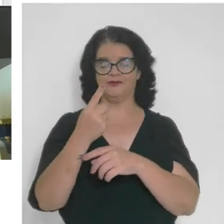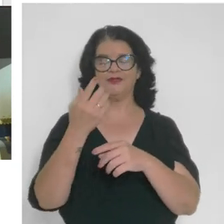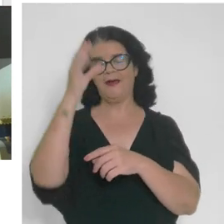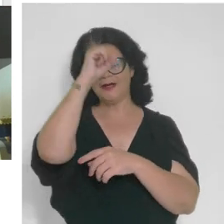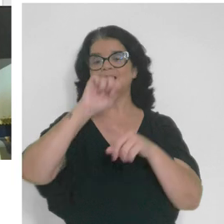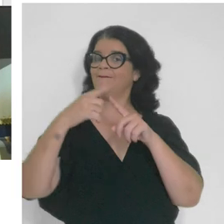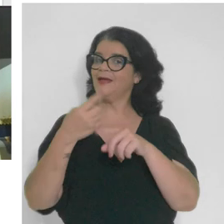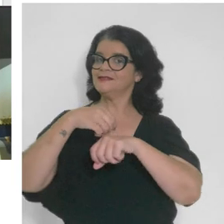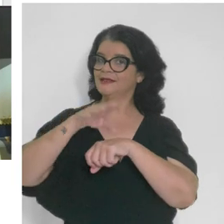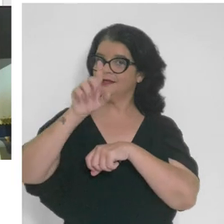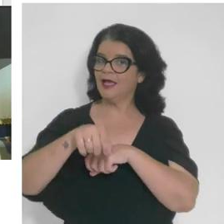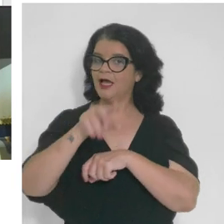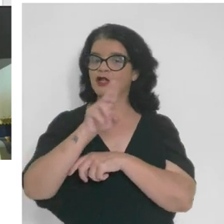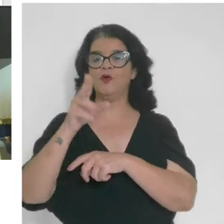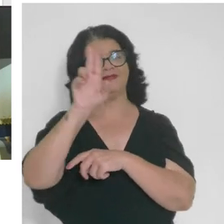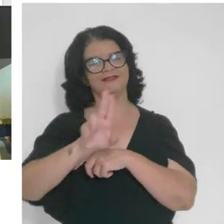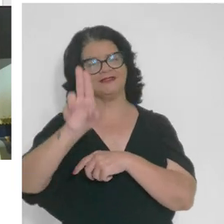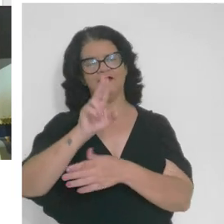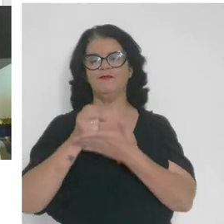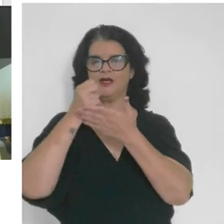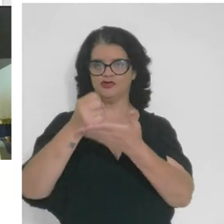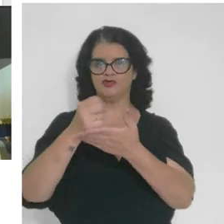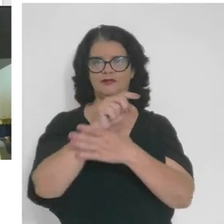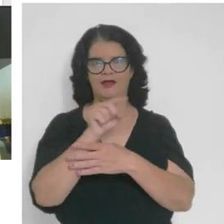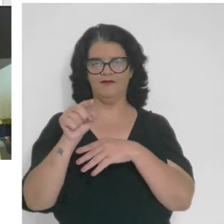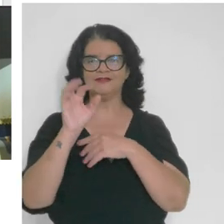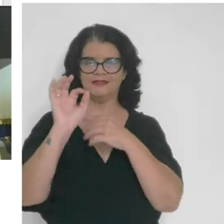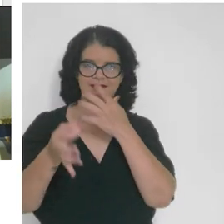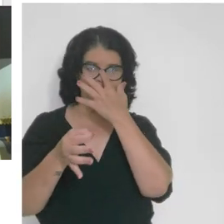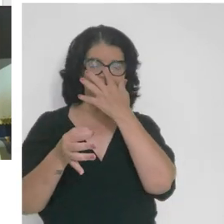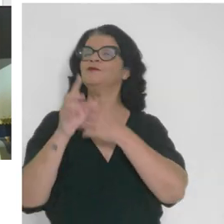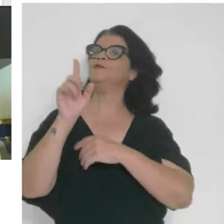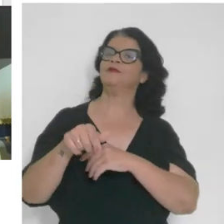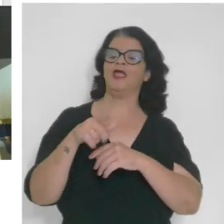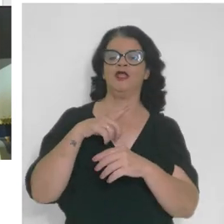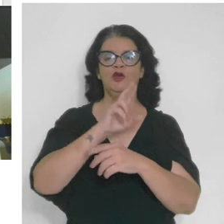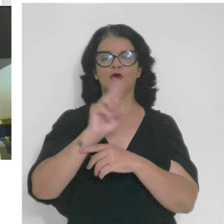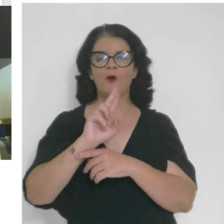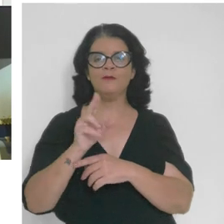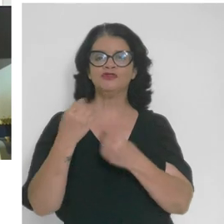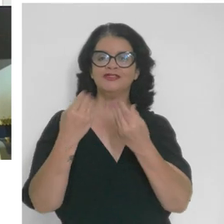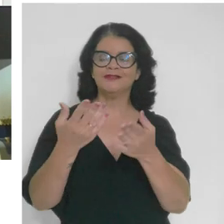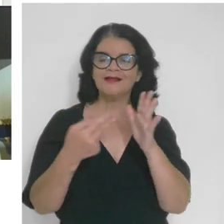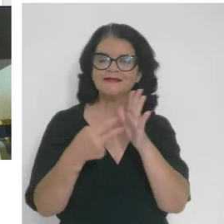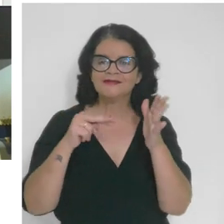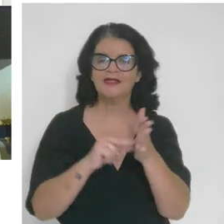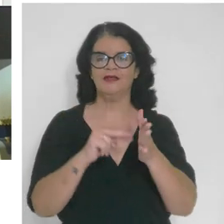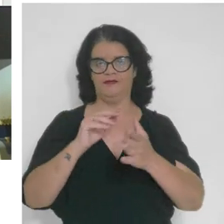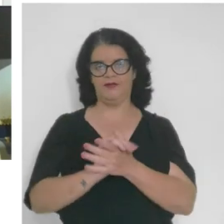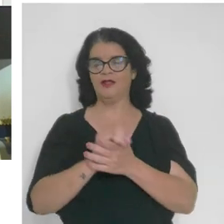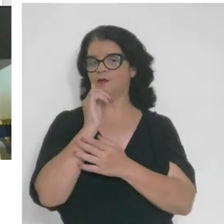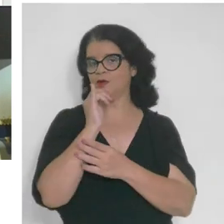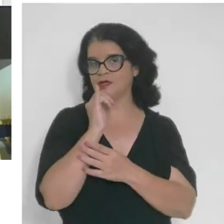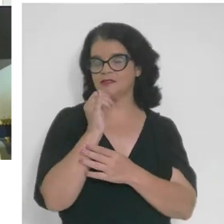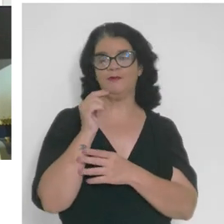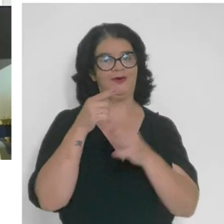trago para vocês é que esses nomes eles servem para ajudar vocês, certo? Então, são nomes que eles trazem um significado. Por